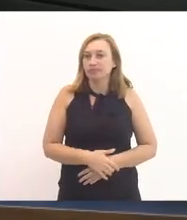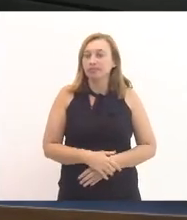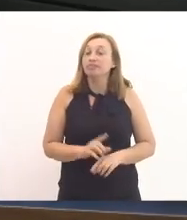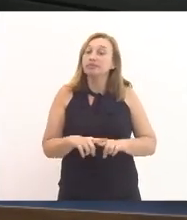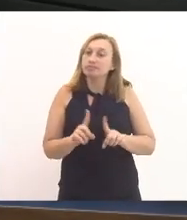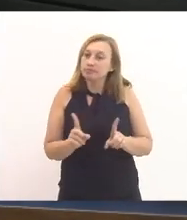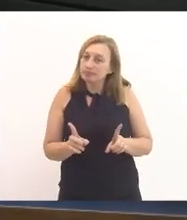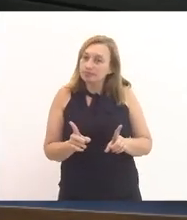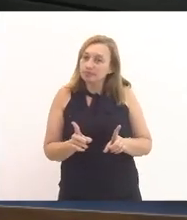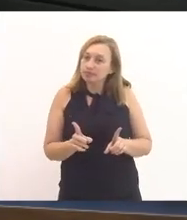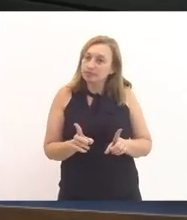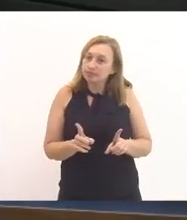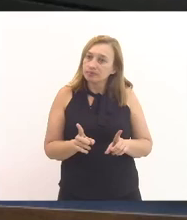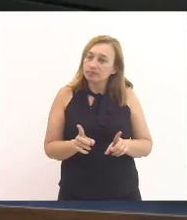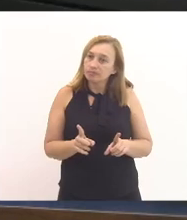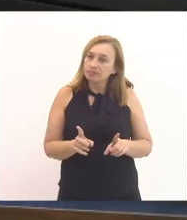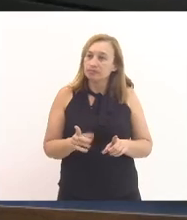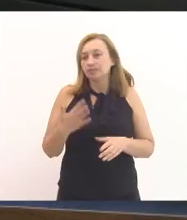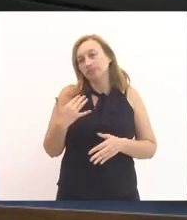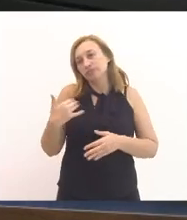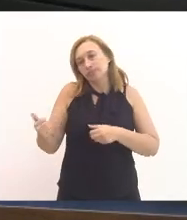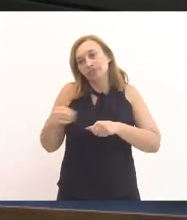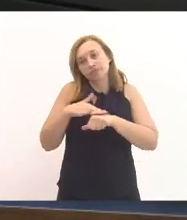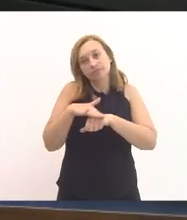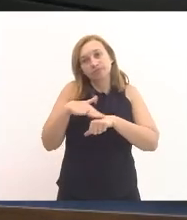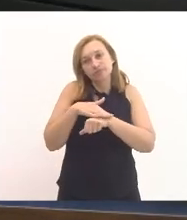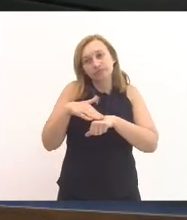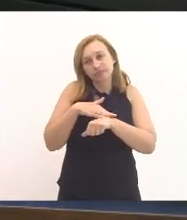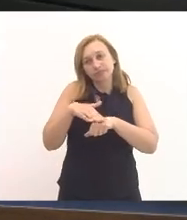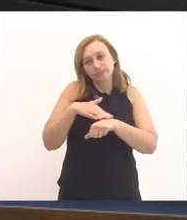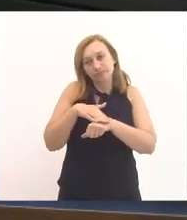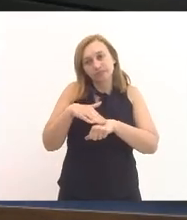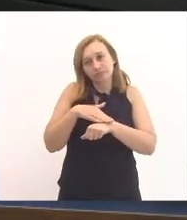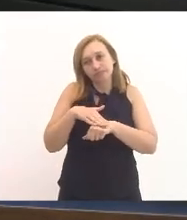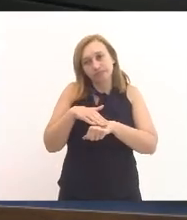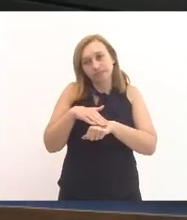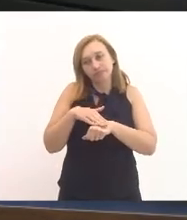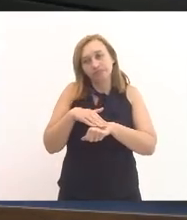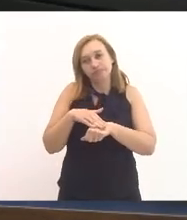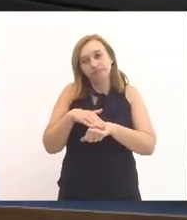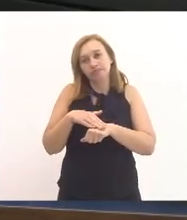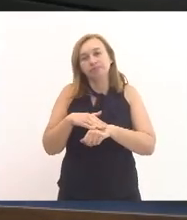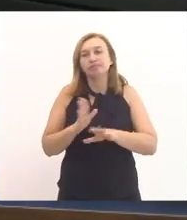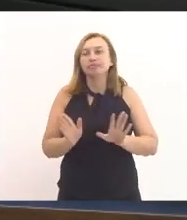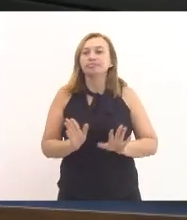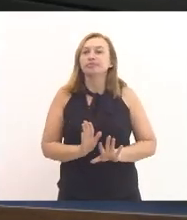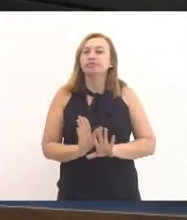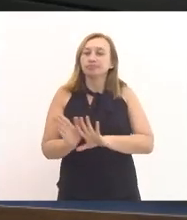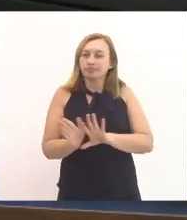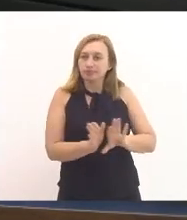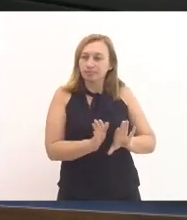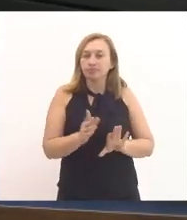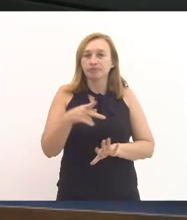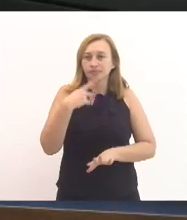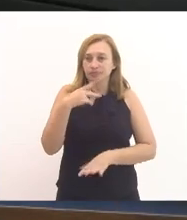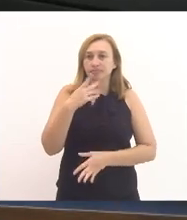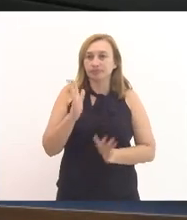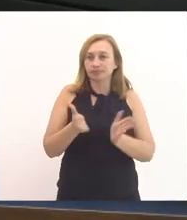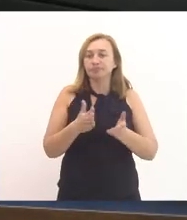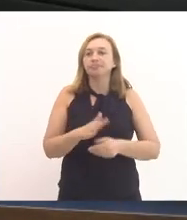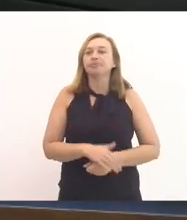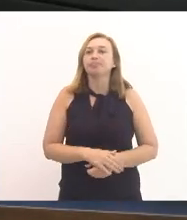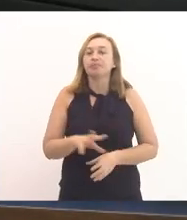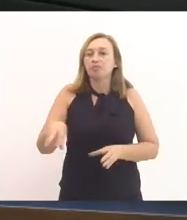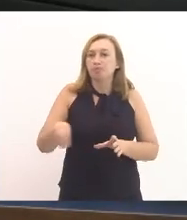que mais uma vez não chamaram a gente para conversar isso aí meu a parte do a parte entendeu